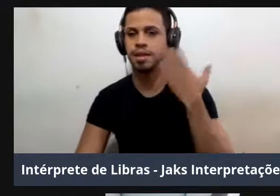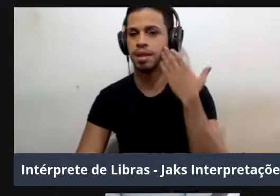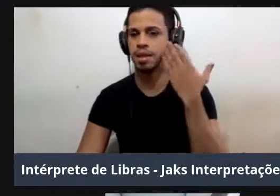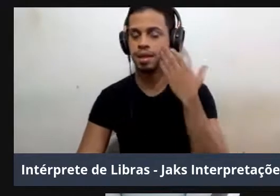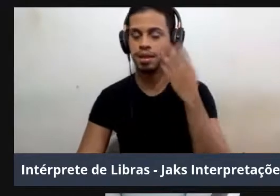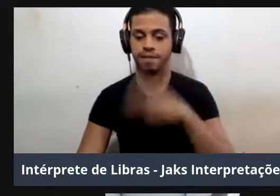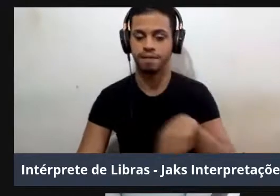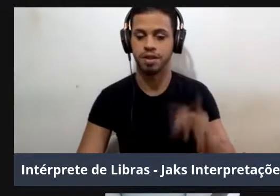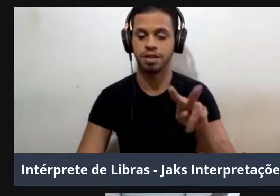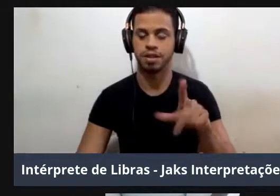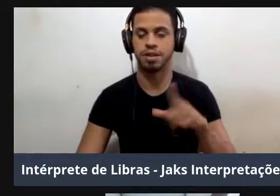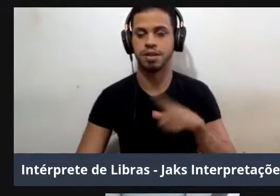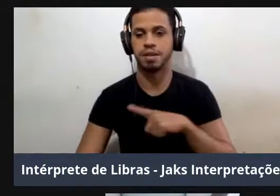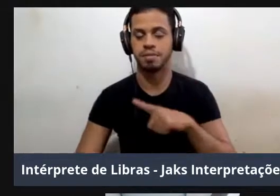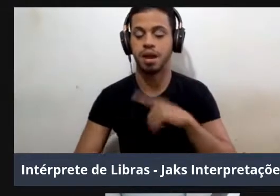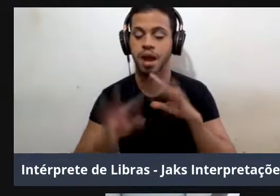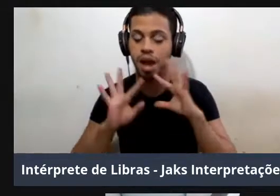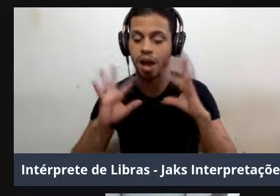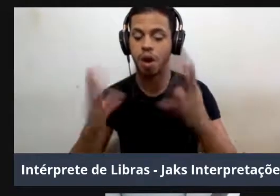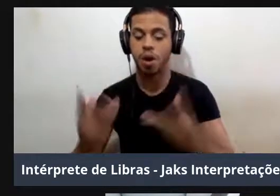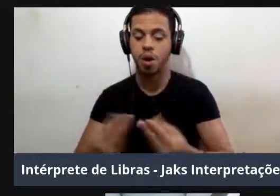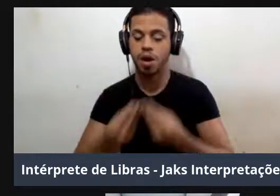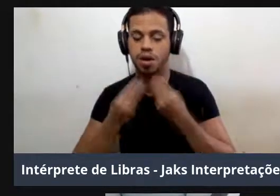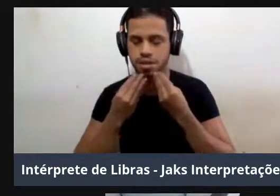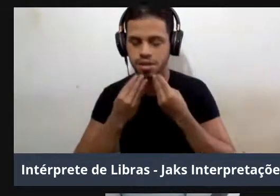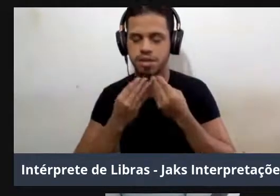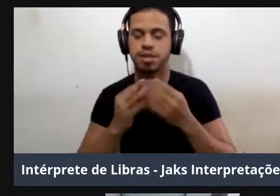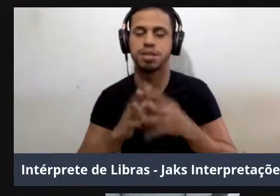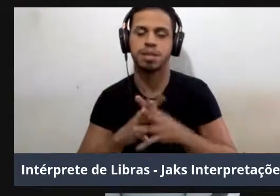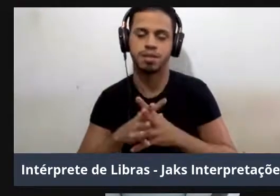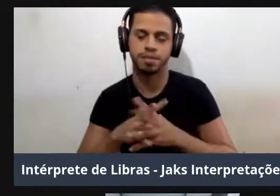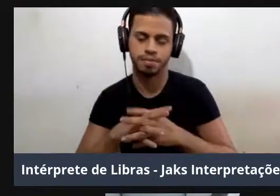sejam reconhecidas.